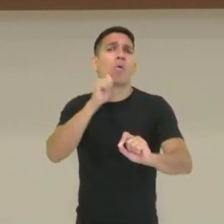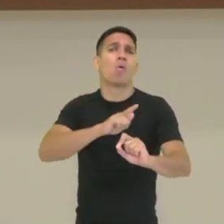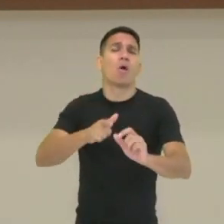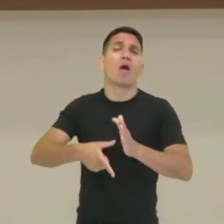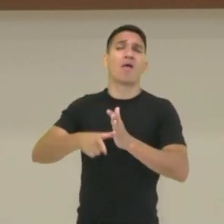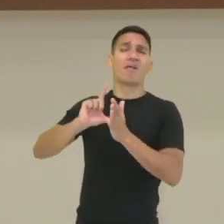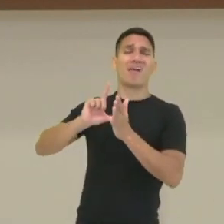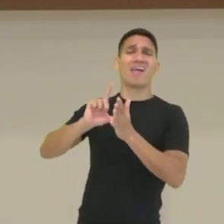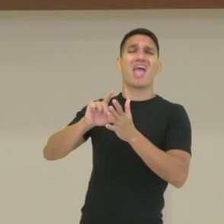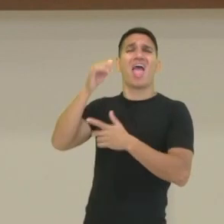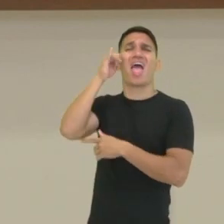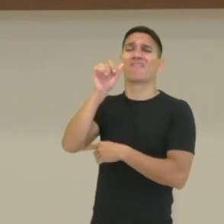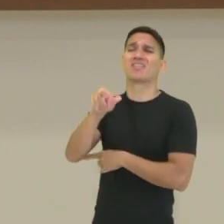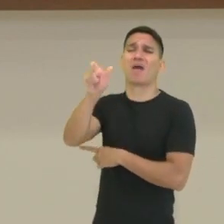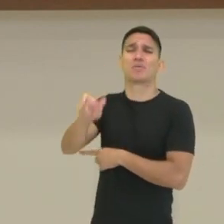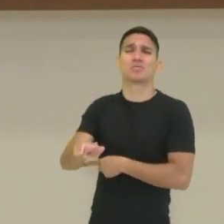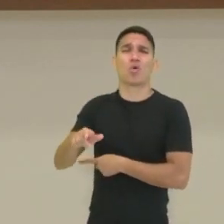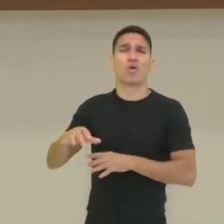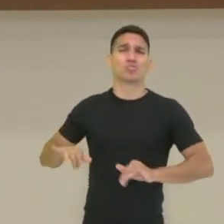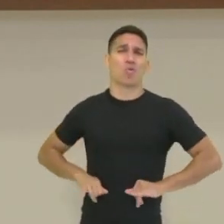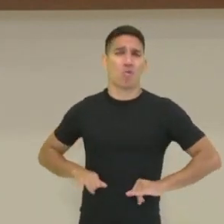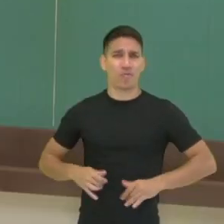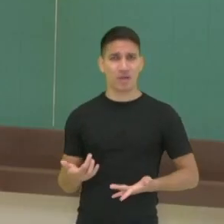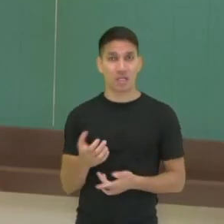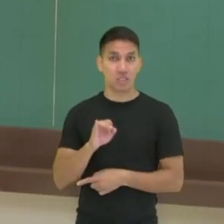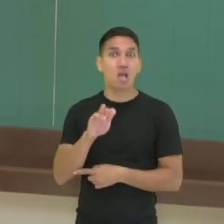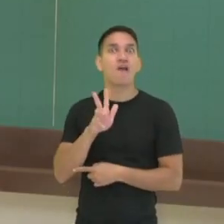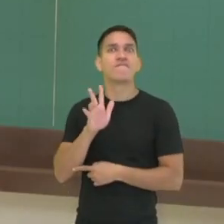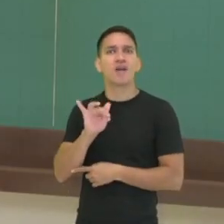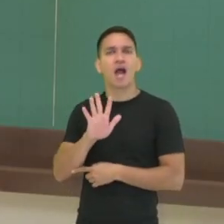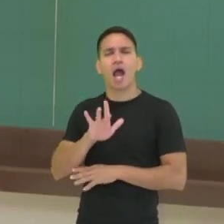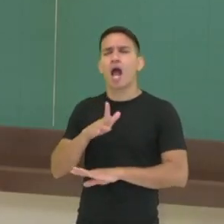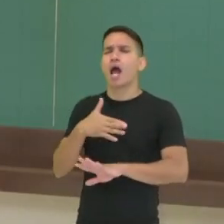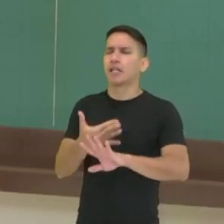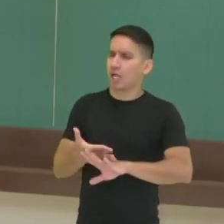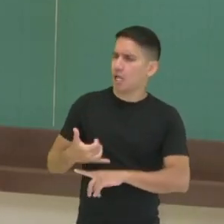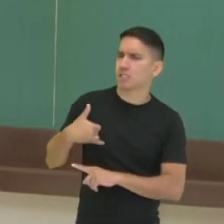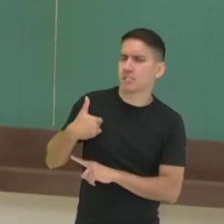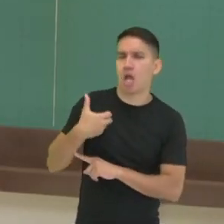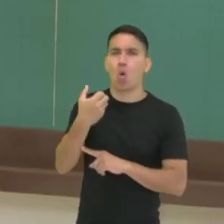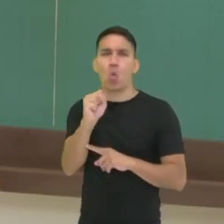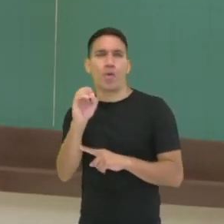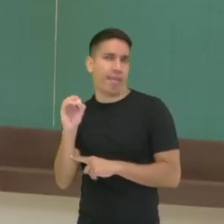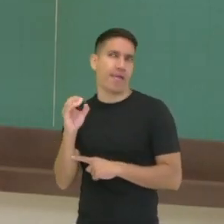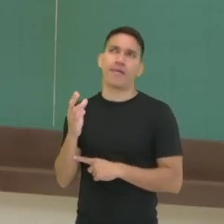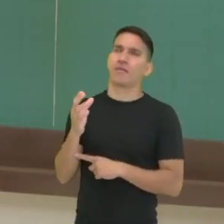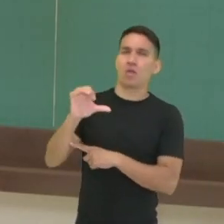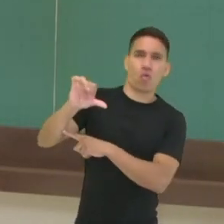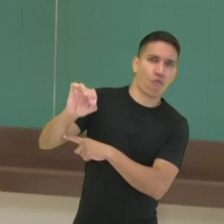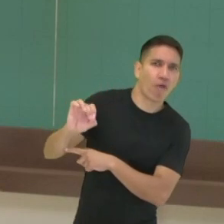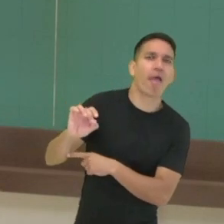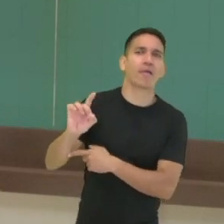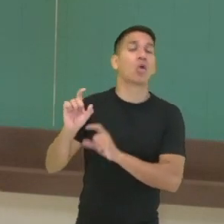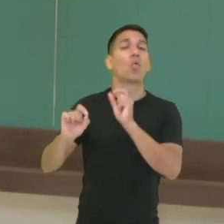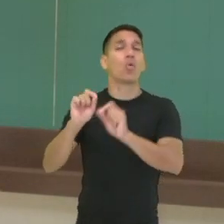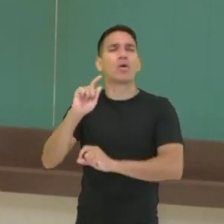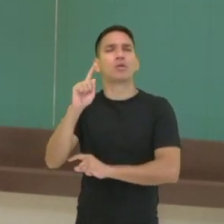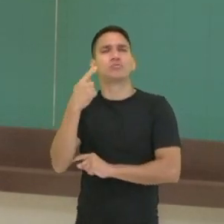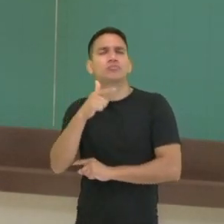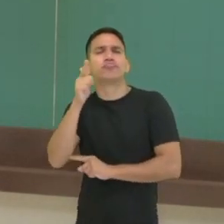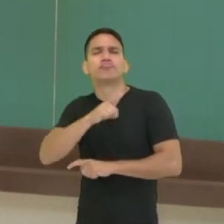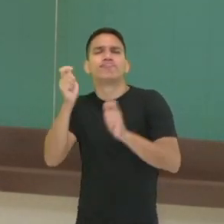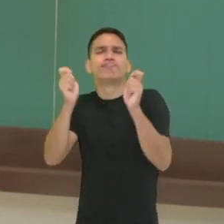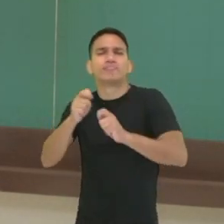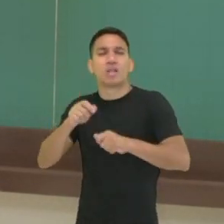que essa pessoa não sofra tanto? Se ela vai chegar a 80, 90 anos de idade, o que nós podemos fazer para que